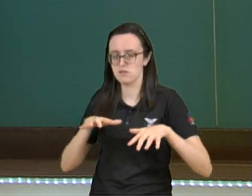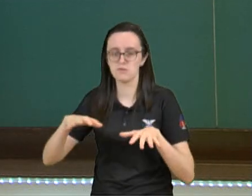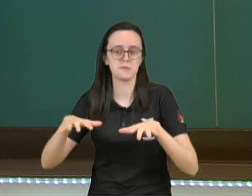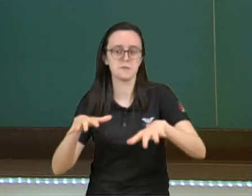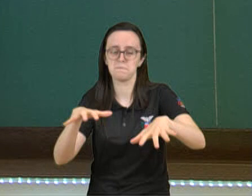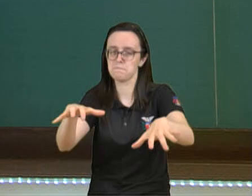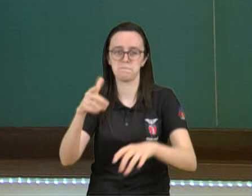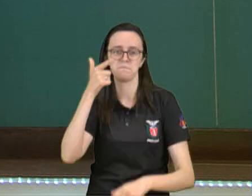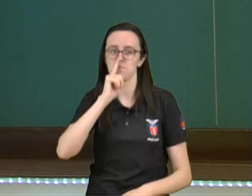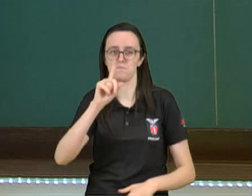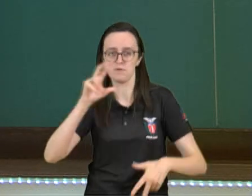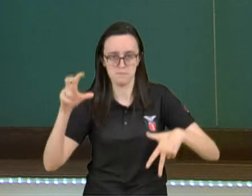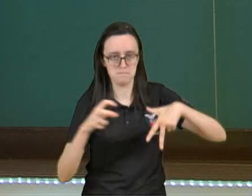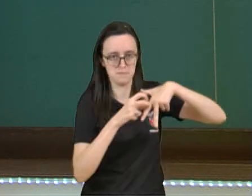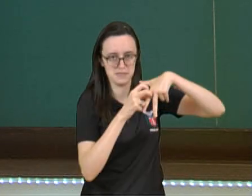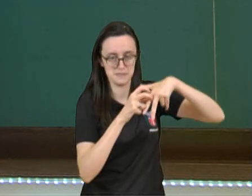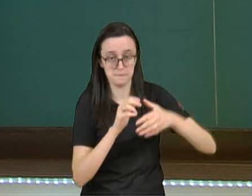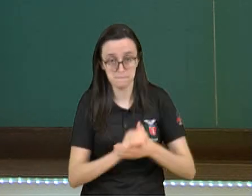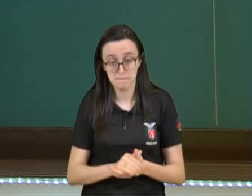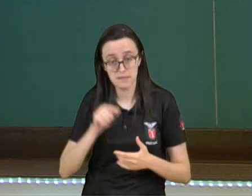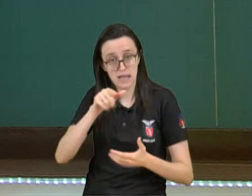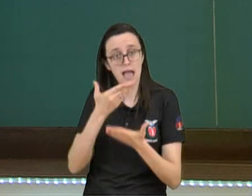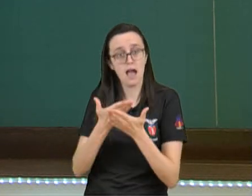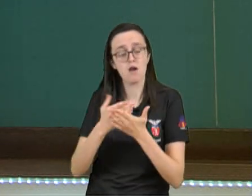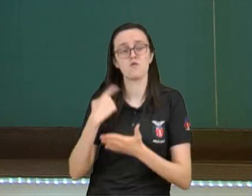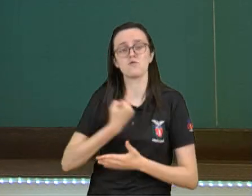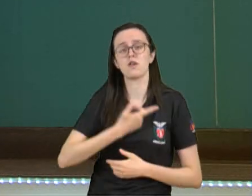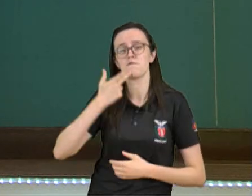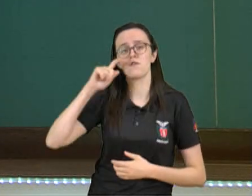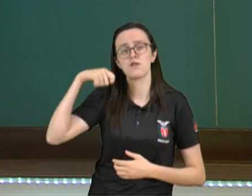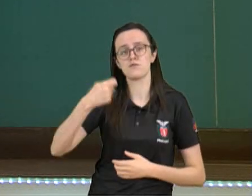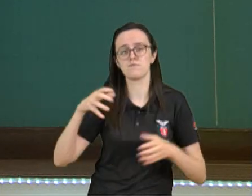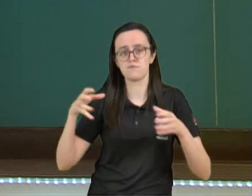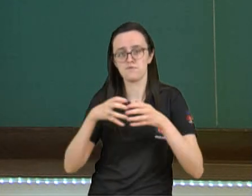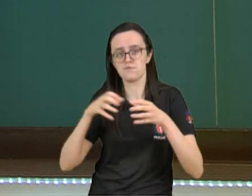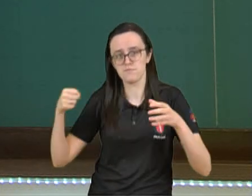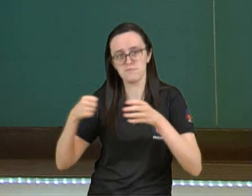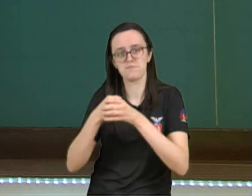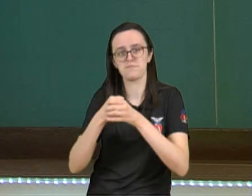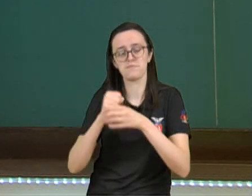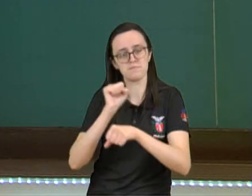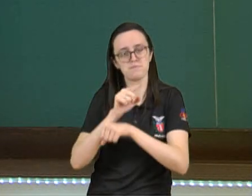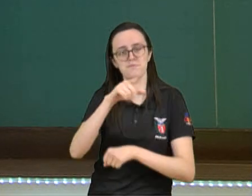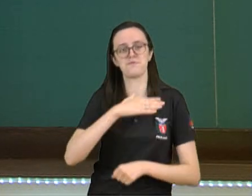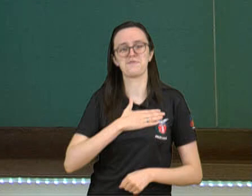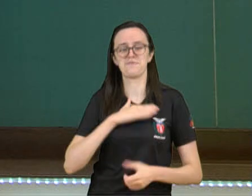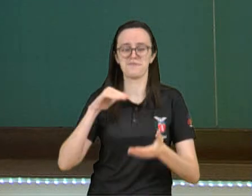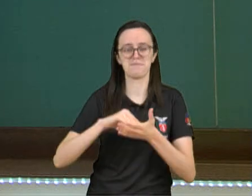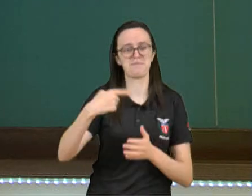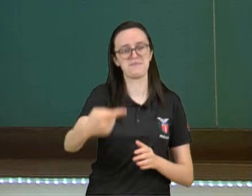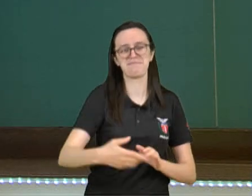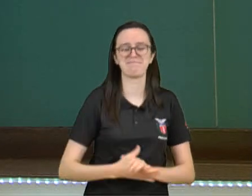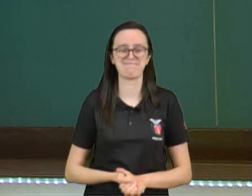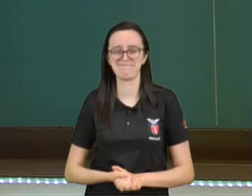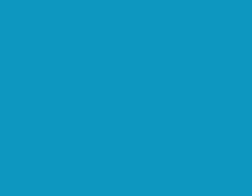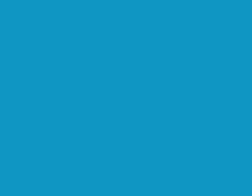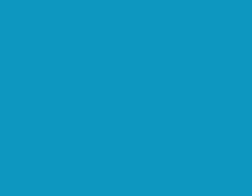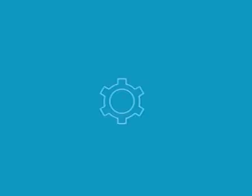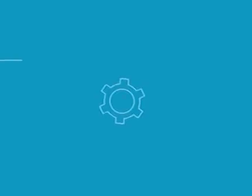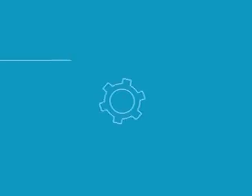estrutura de locomoção. Nessa aula, nós falamos sobre o reino protista. Espero que vocês tenham gostado e até breve!